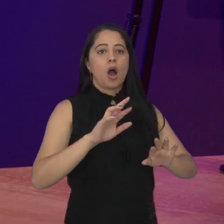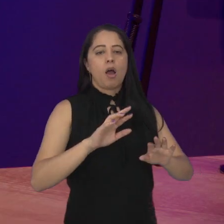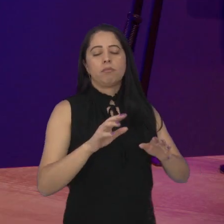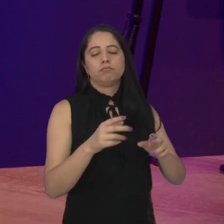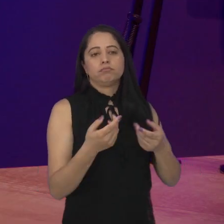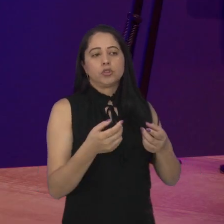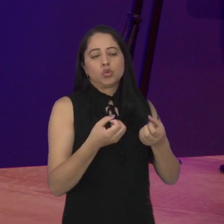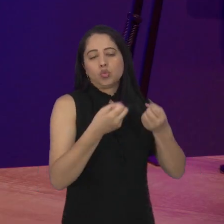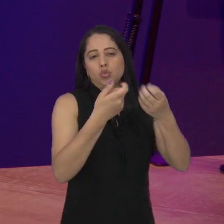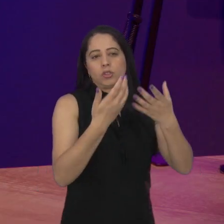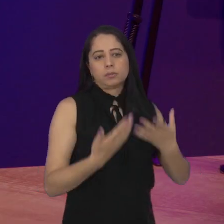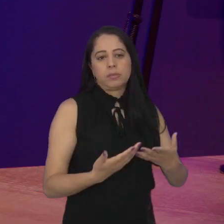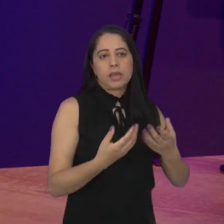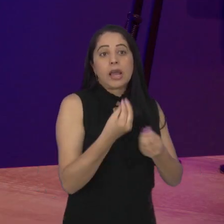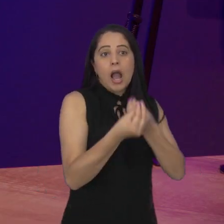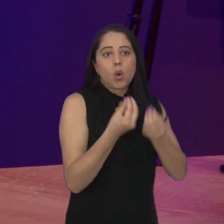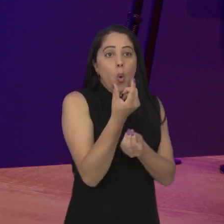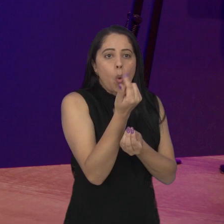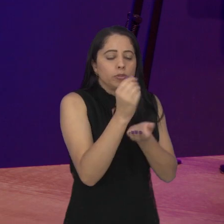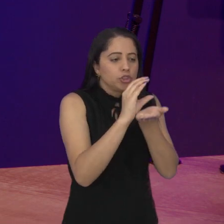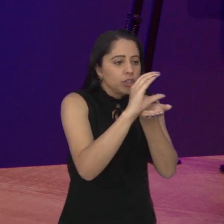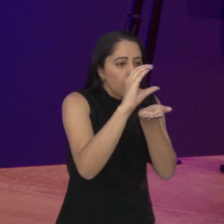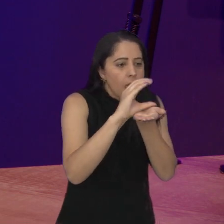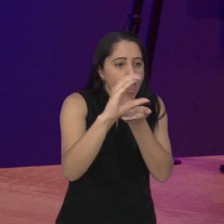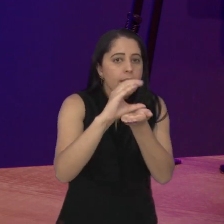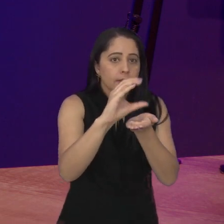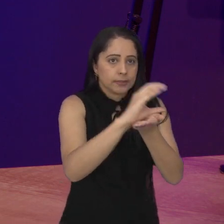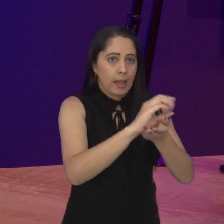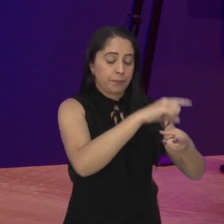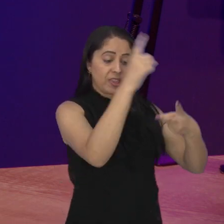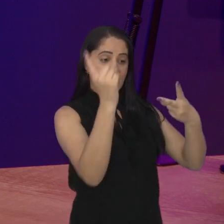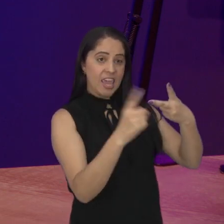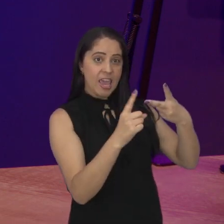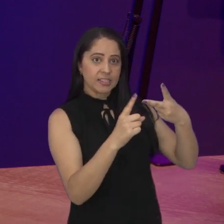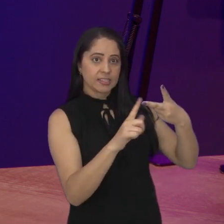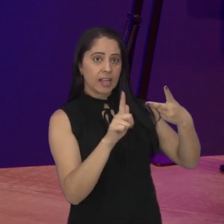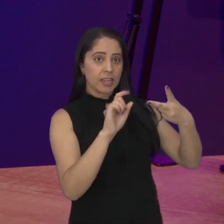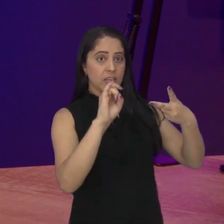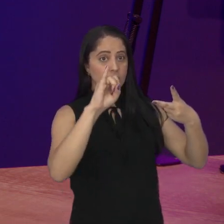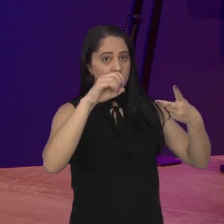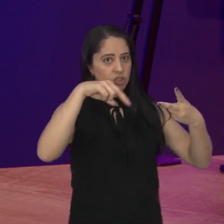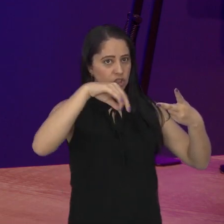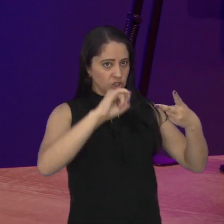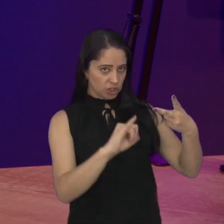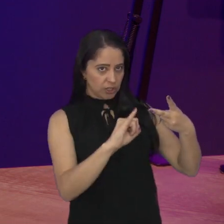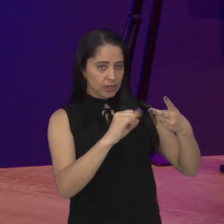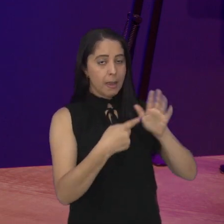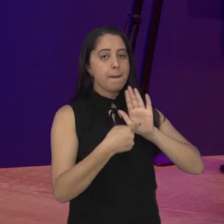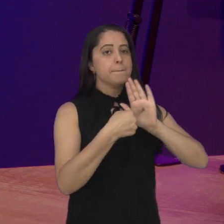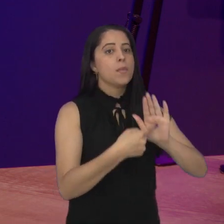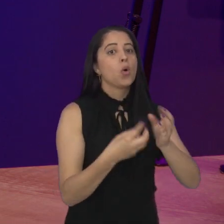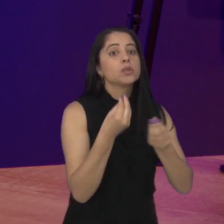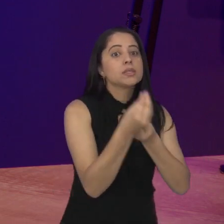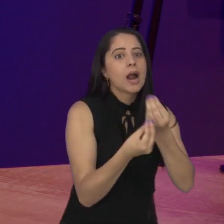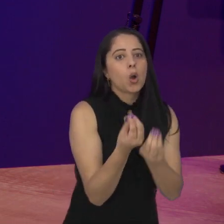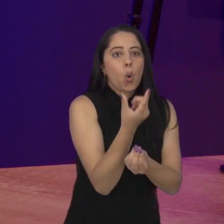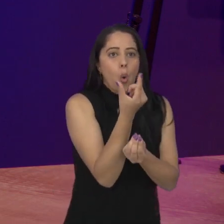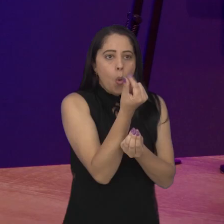não está falando de concentração. E o índice Gini, ele vai falar exatamente disso, então da concentração ou,